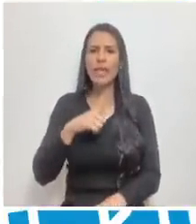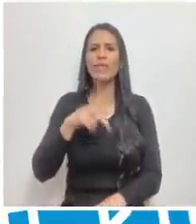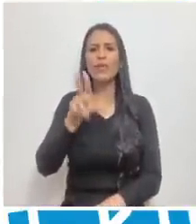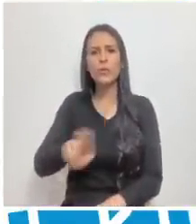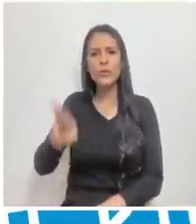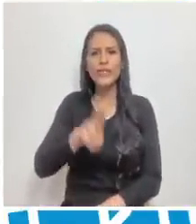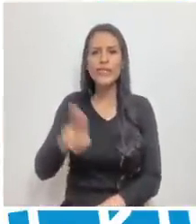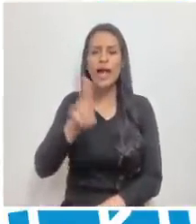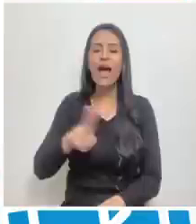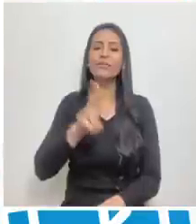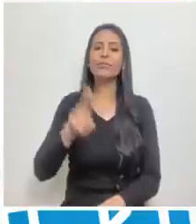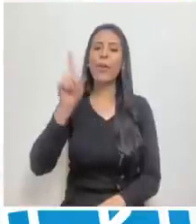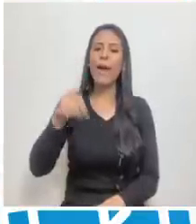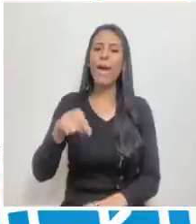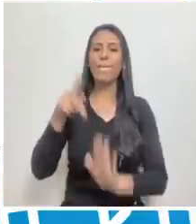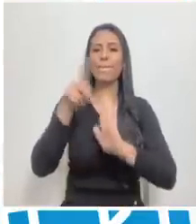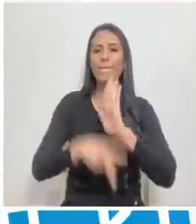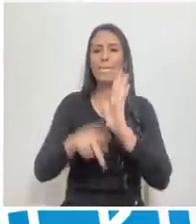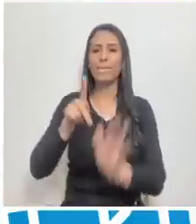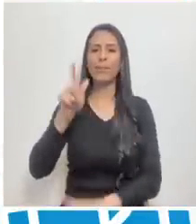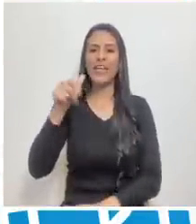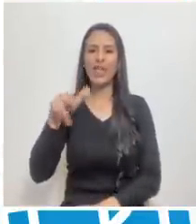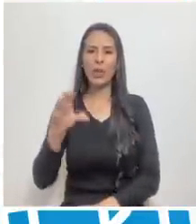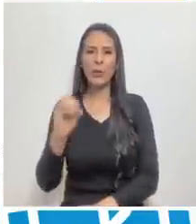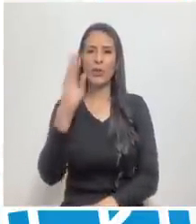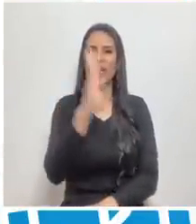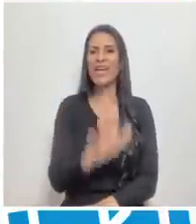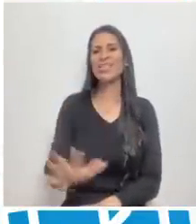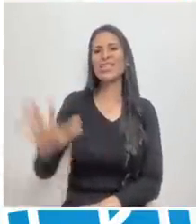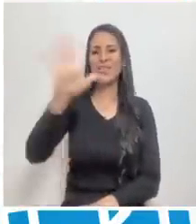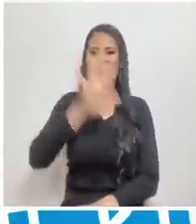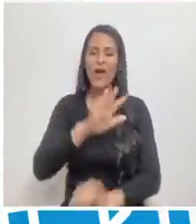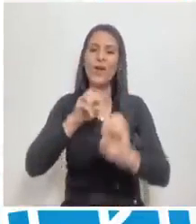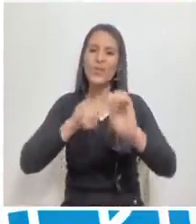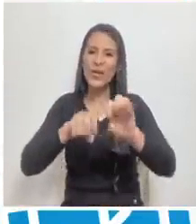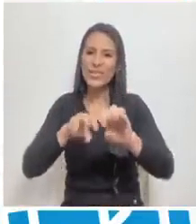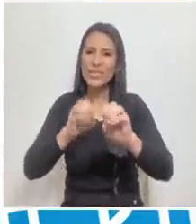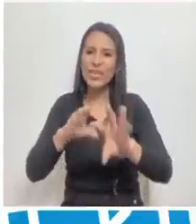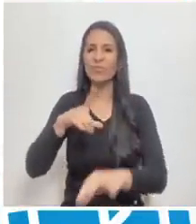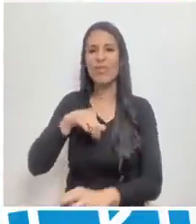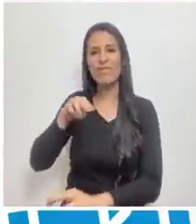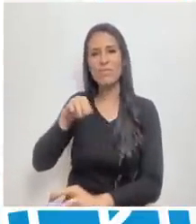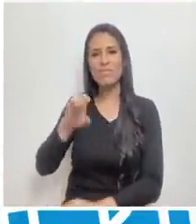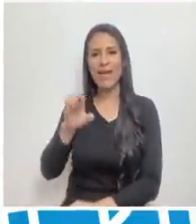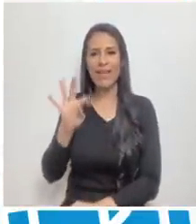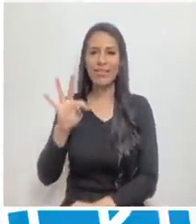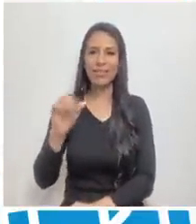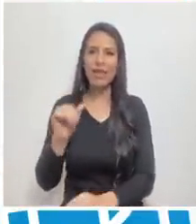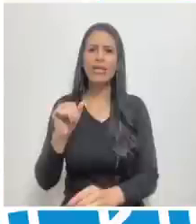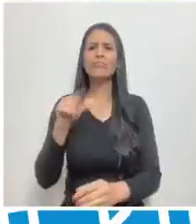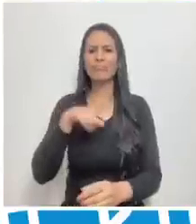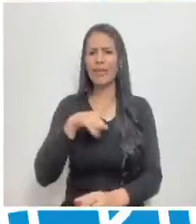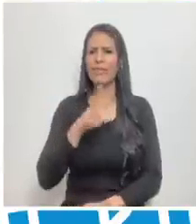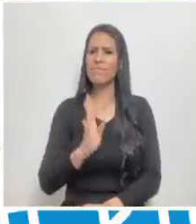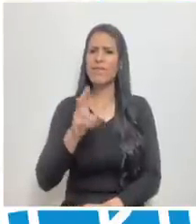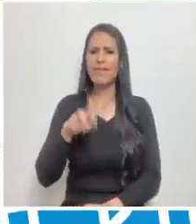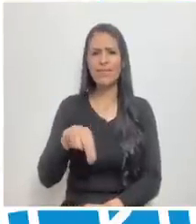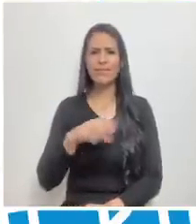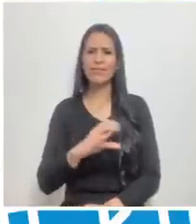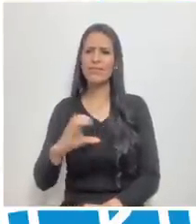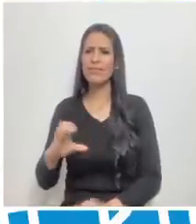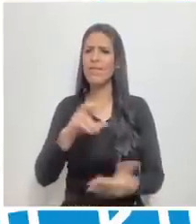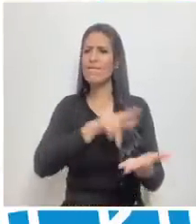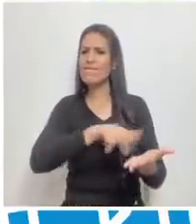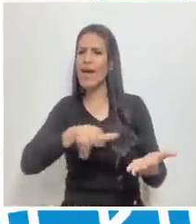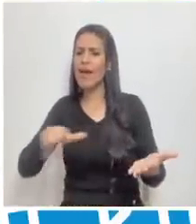de Educação para definir metas, e em vários documentos da BNCC, o SAEB é utilizado